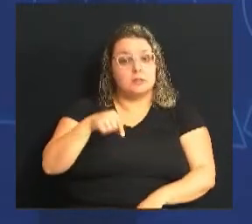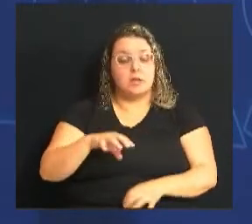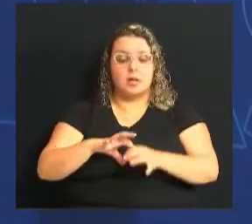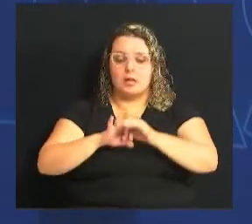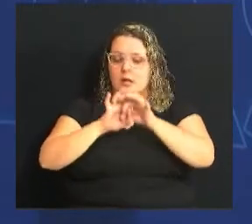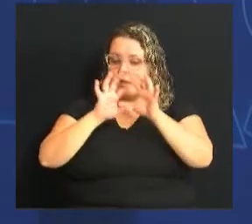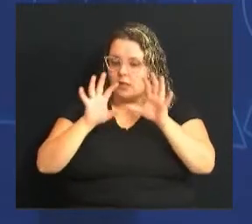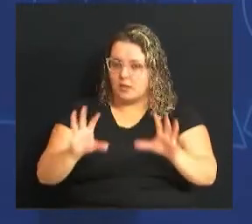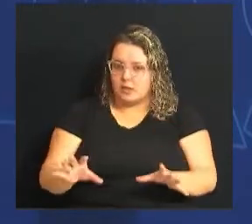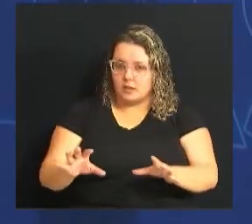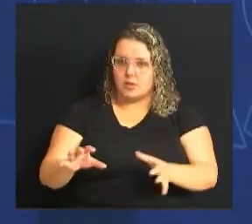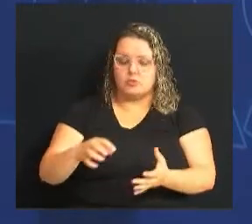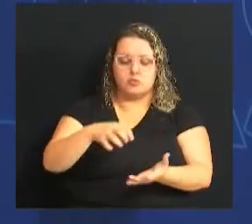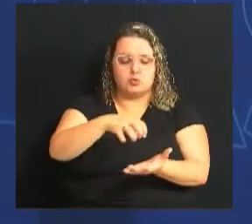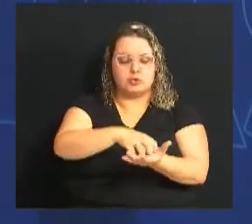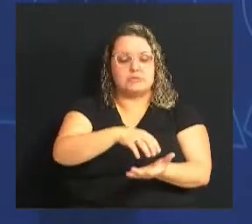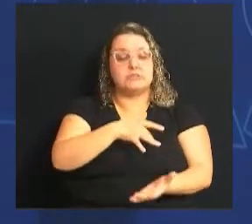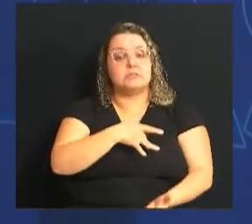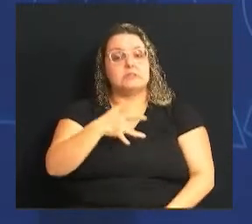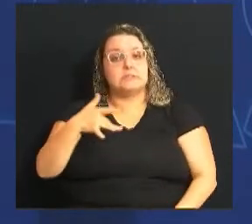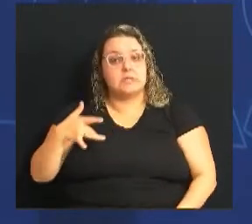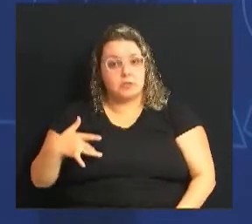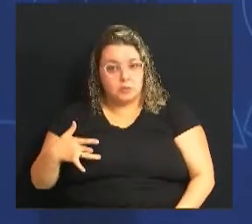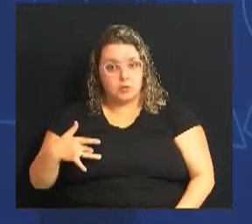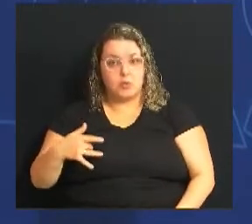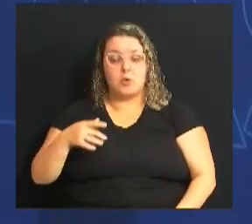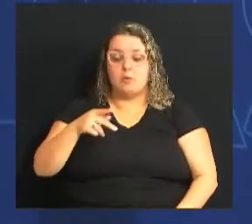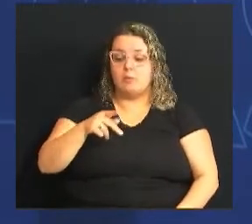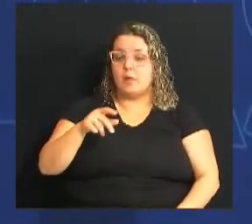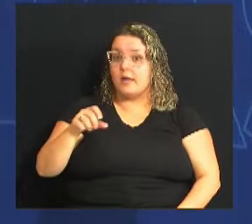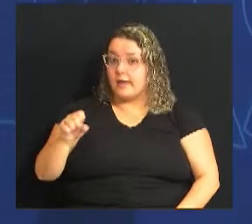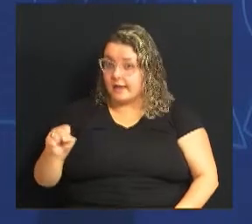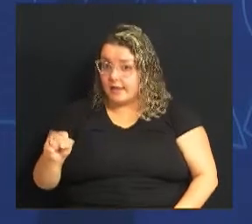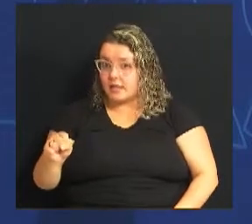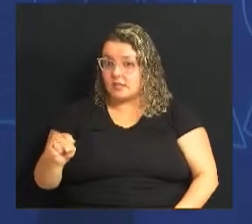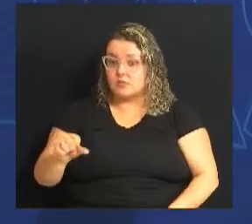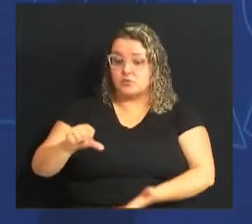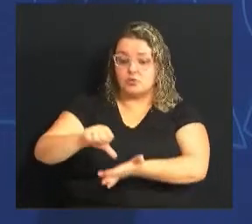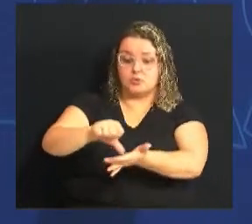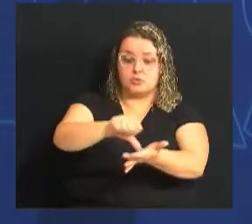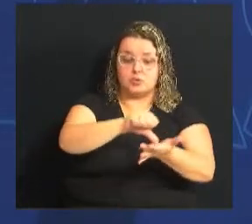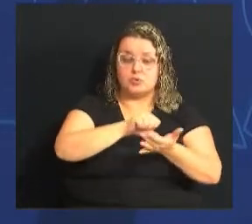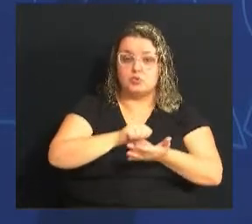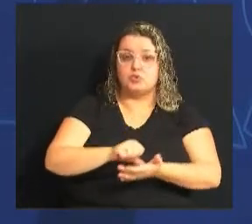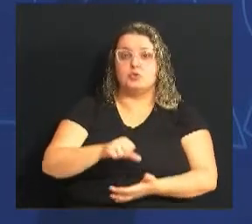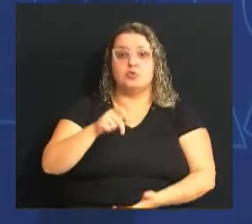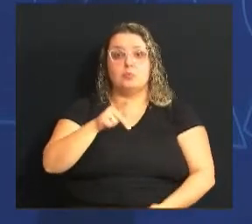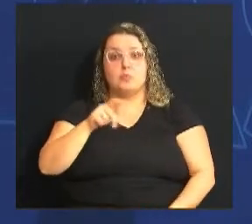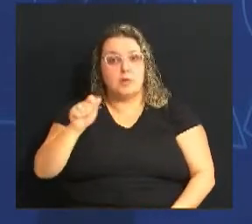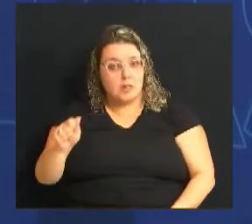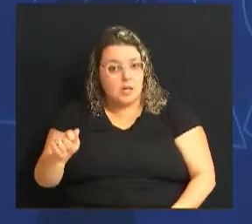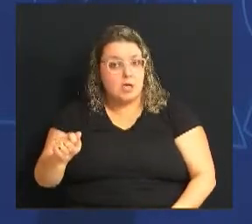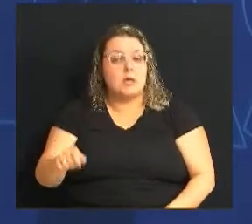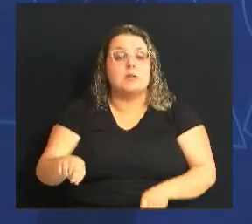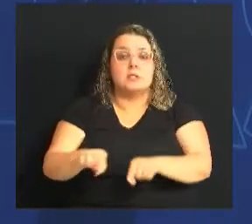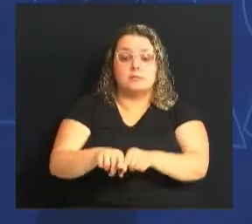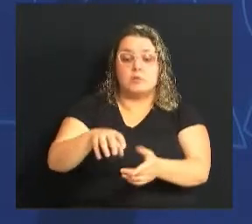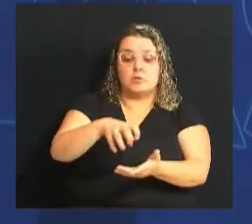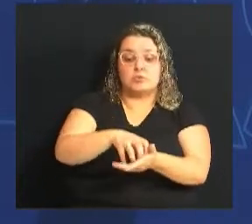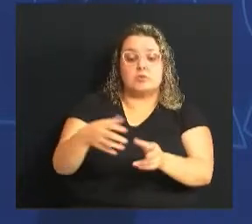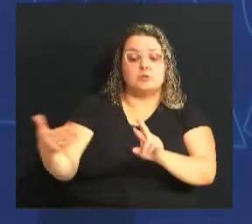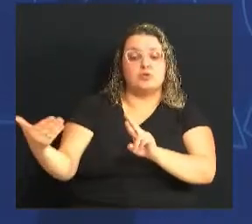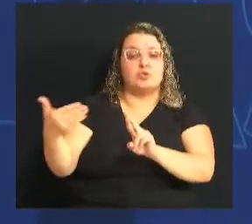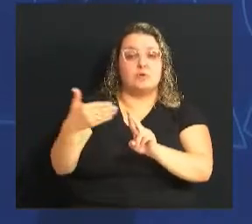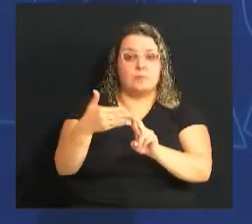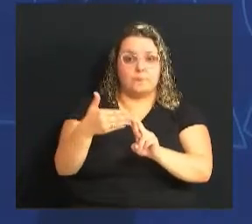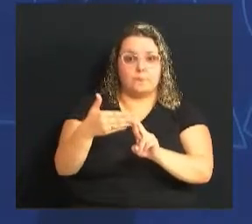nos centros de saúde, prontos socorros, unidades de pronto atendimento e no centro de referência